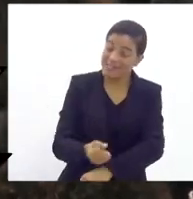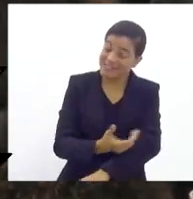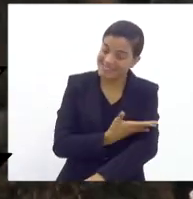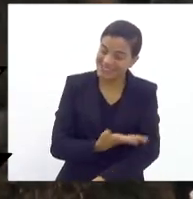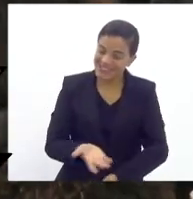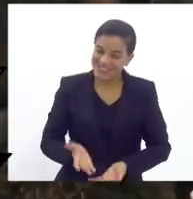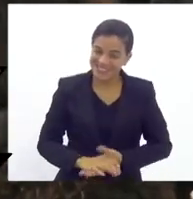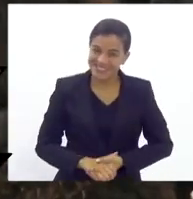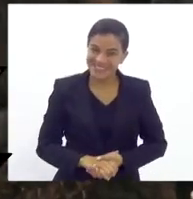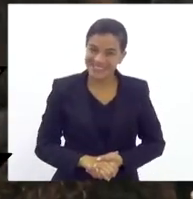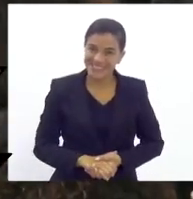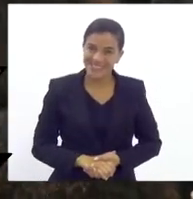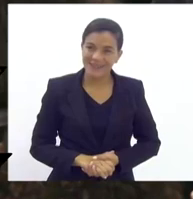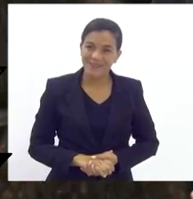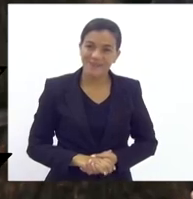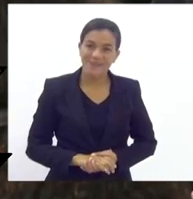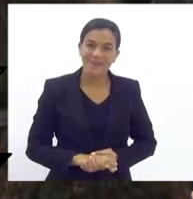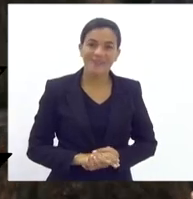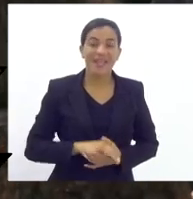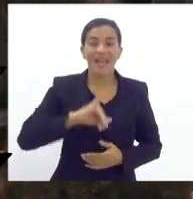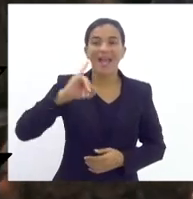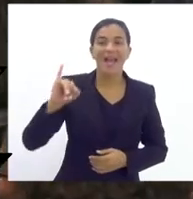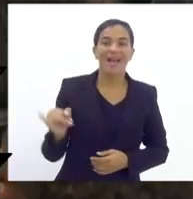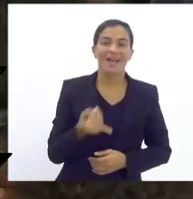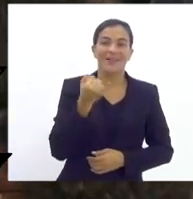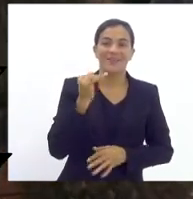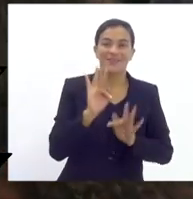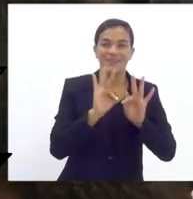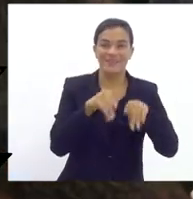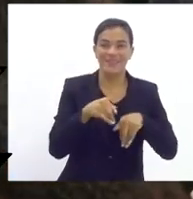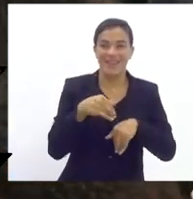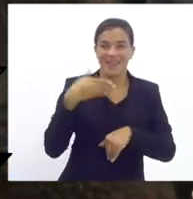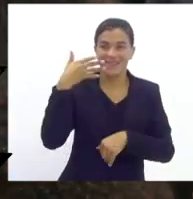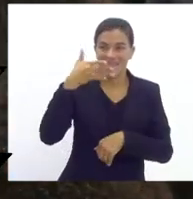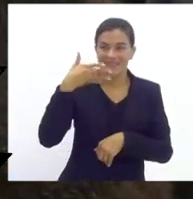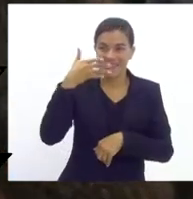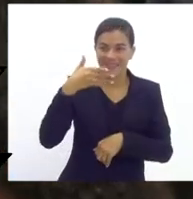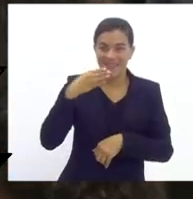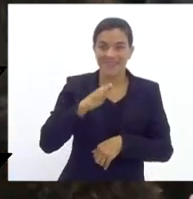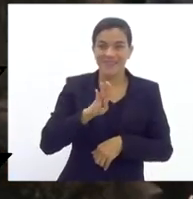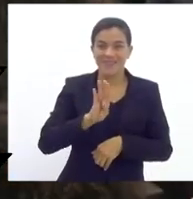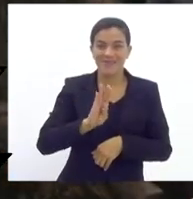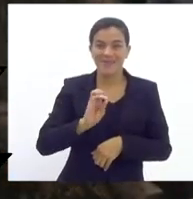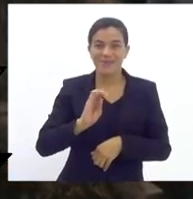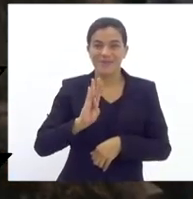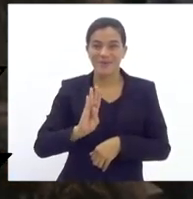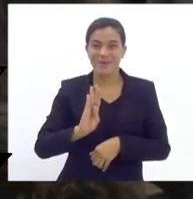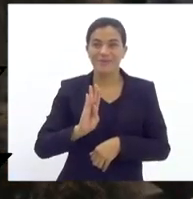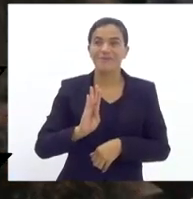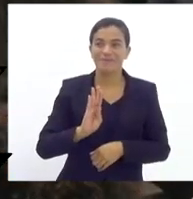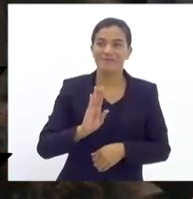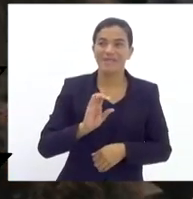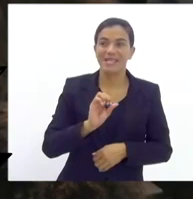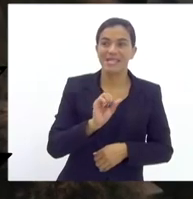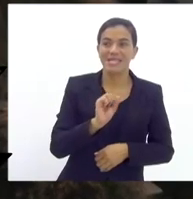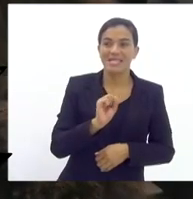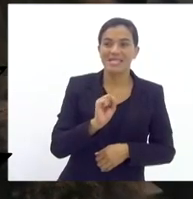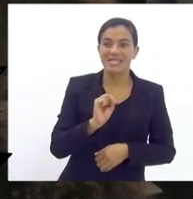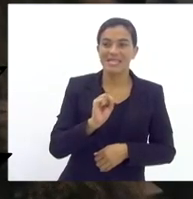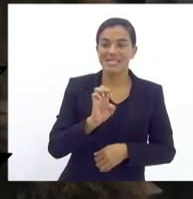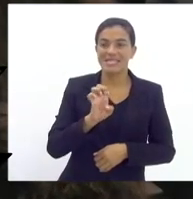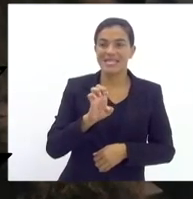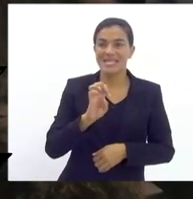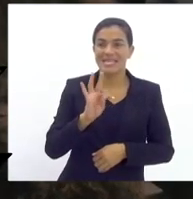aqui gente aproveita o final da fala do Bob antes de passar aqui para o nosso camarada da setrab que vai fazer uma fala